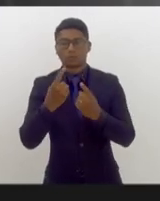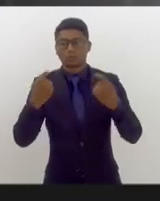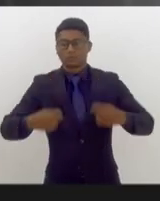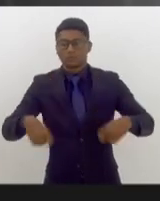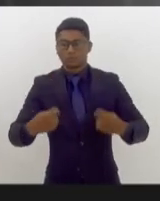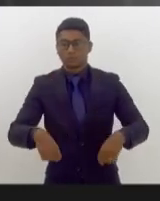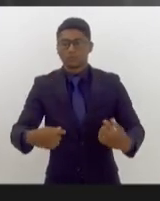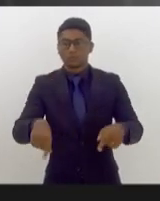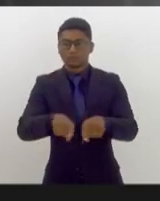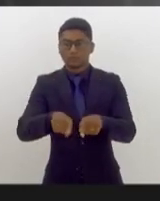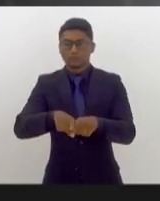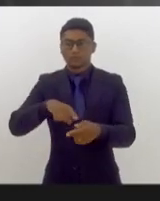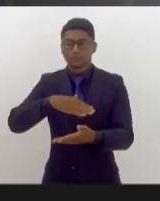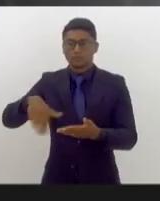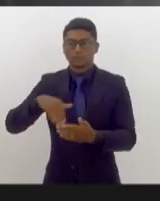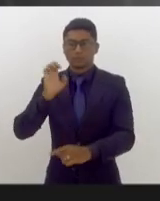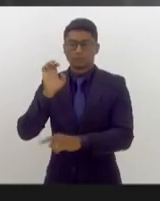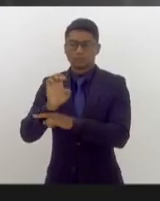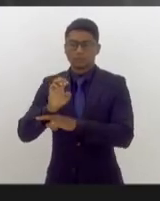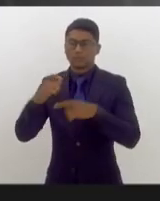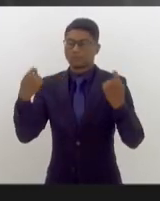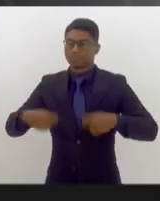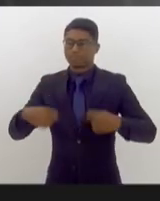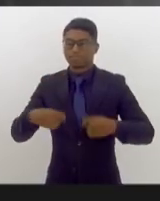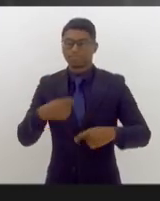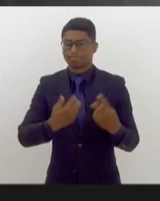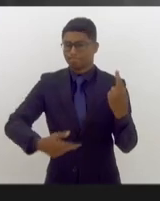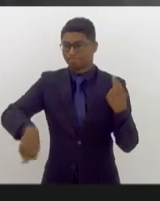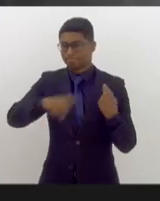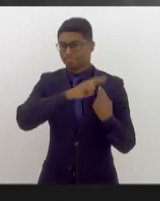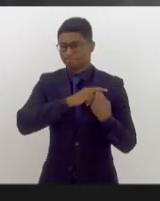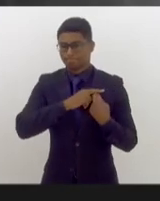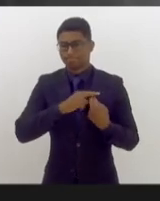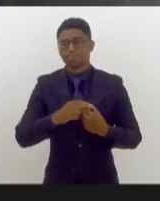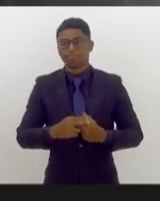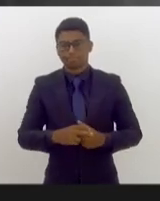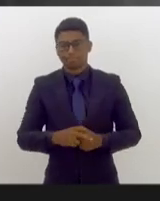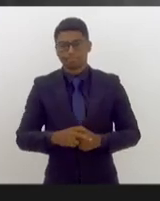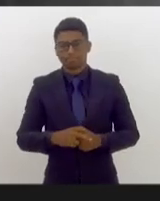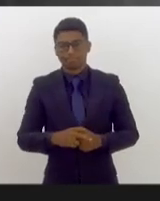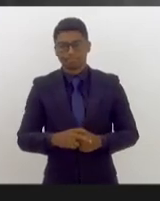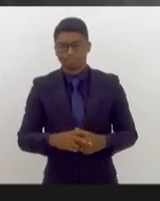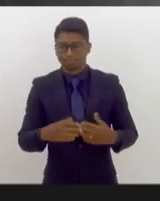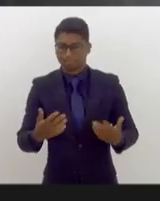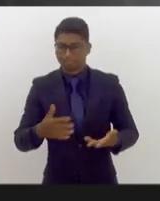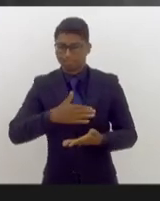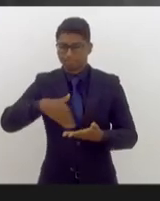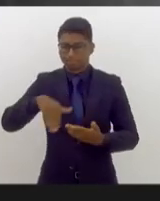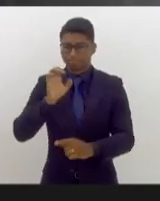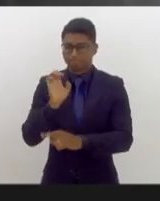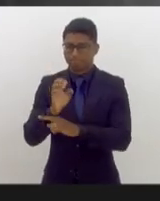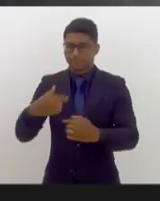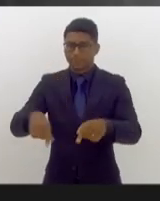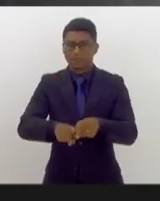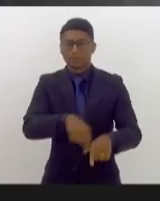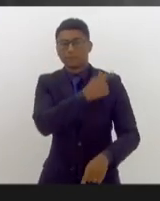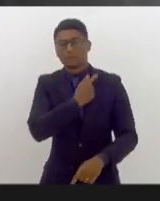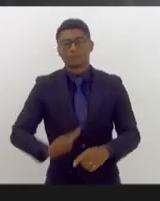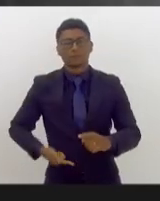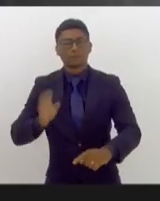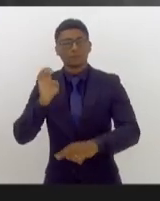a Secretaria de Estado vai precisar se comprometer também, assim, não só a Secretaria de Estado, como o governo do Estado do Rio de Janeiro,